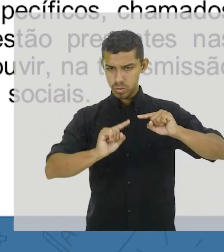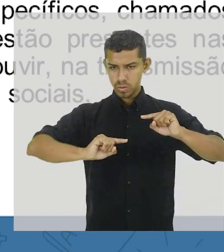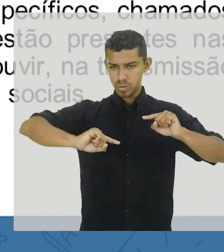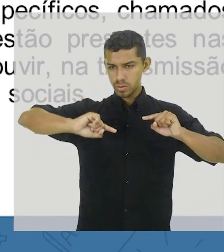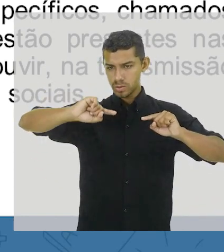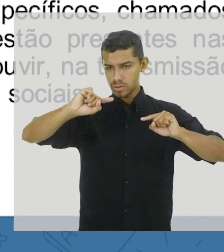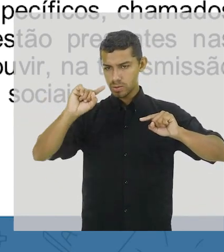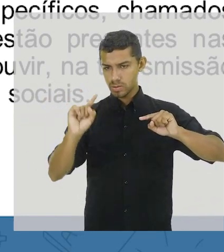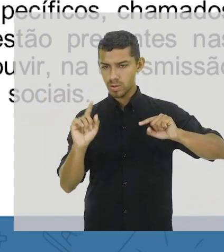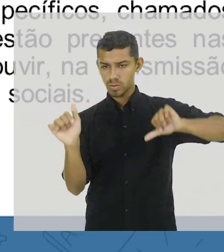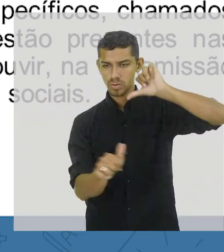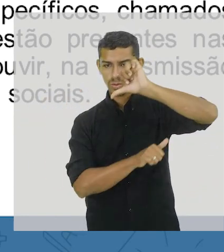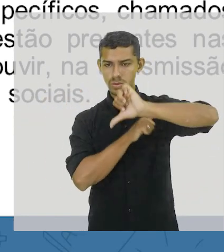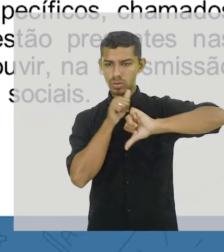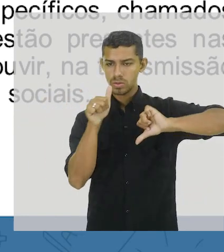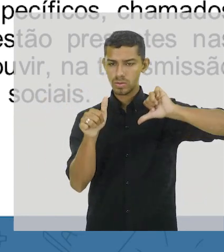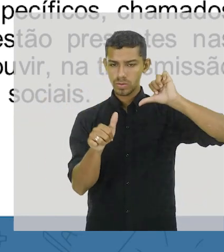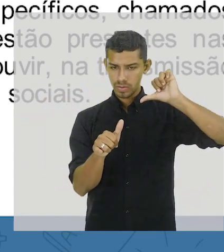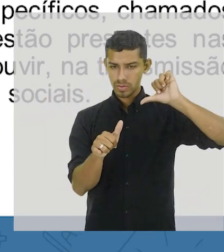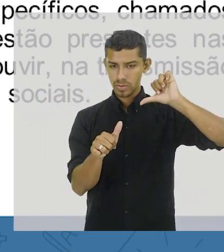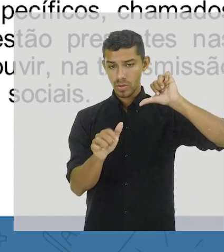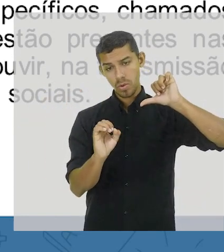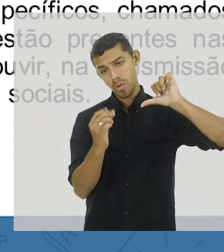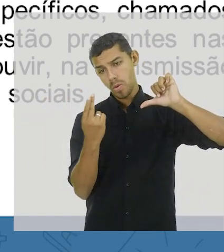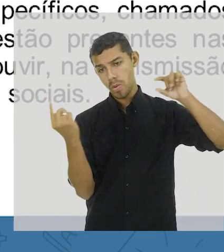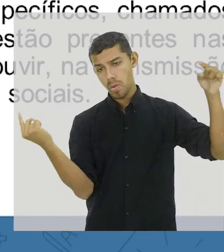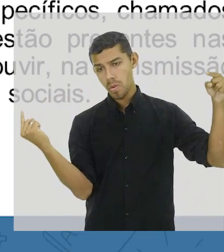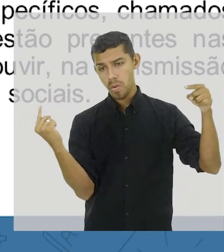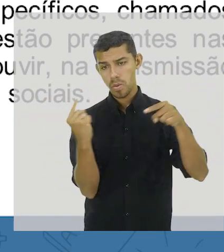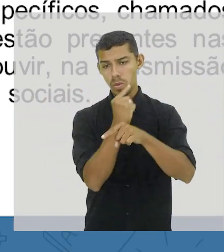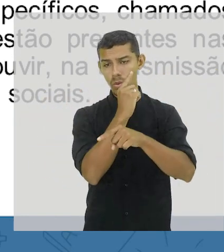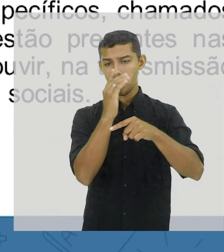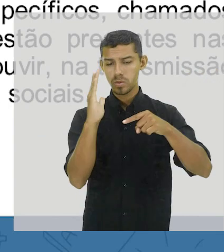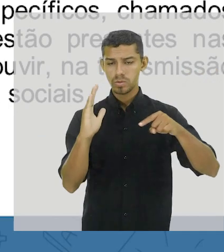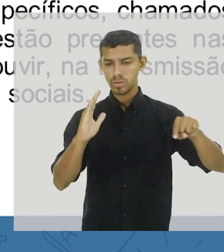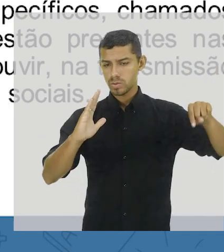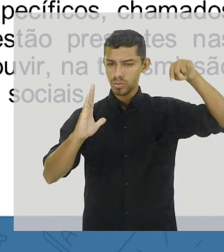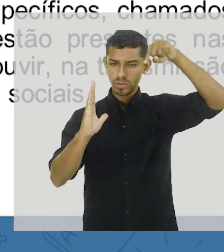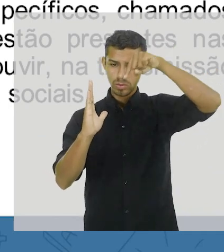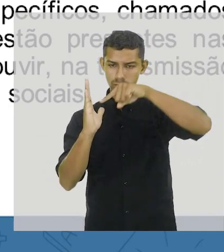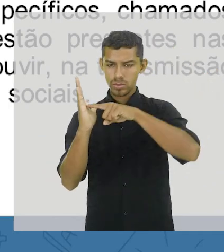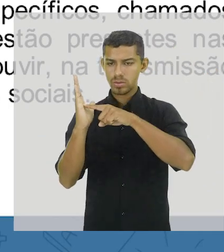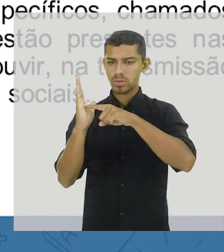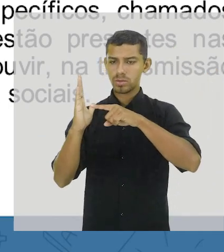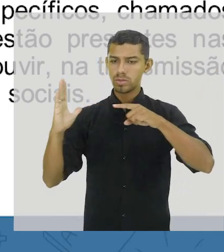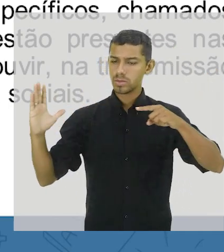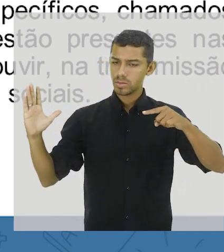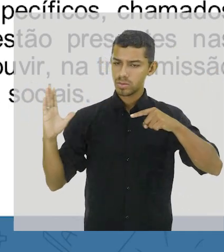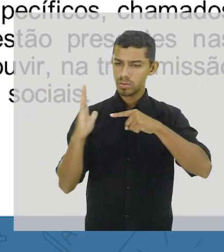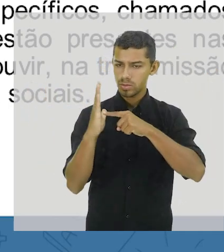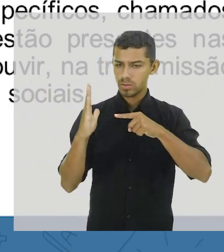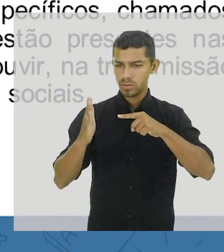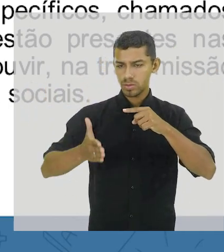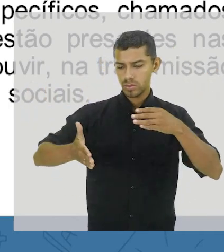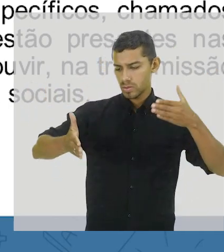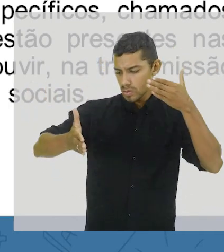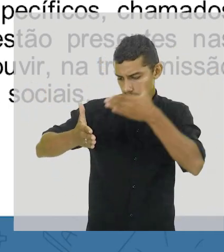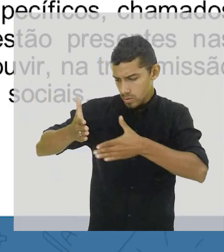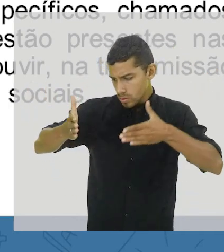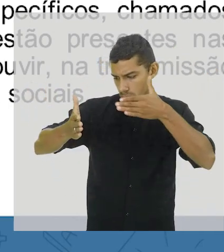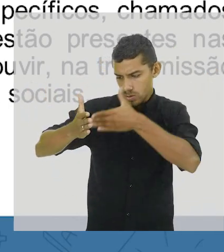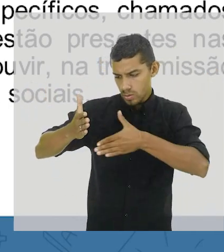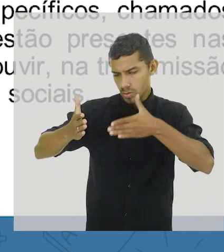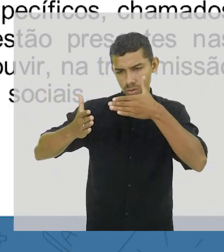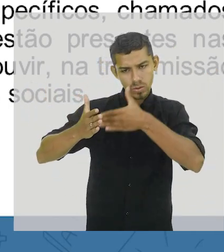propaga muda de meio ou encontra um obstáculo, ela interage com o meio, o que gera